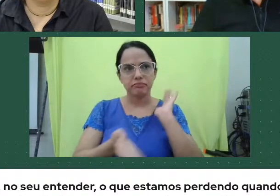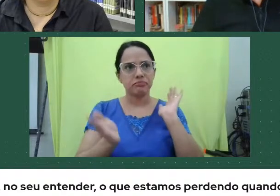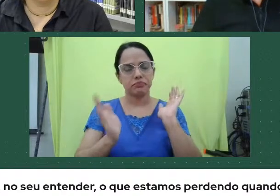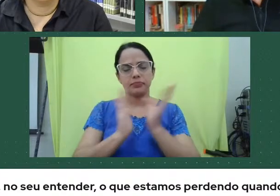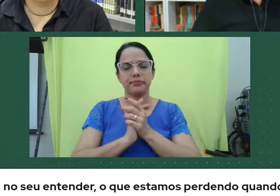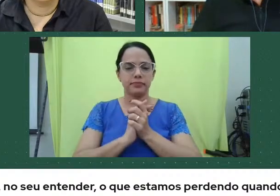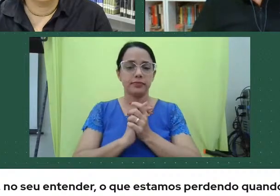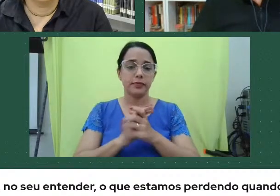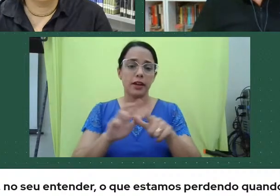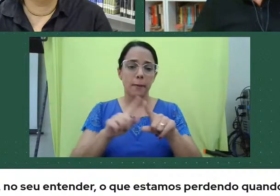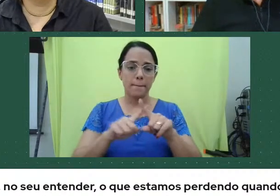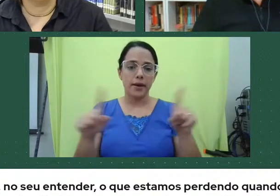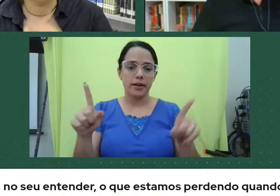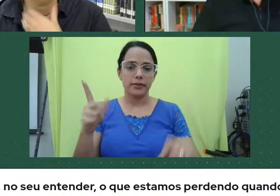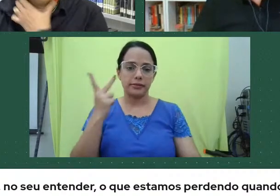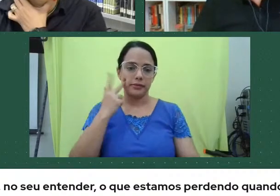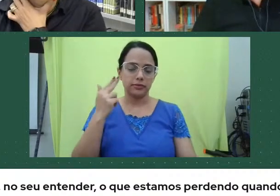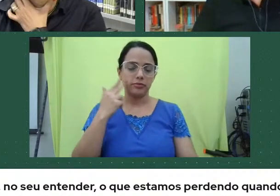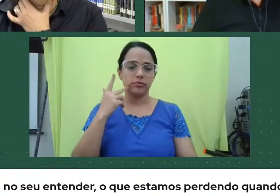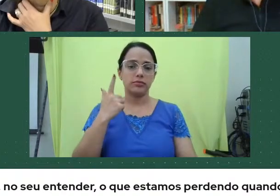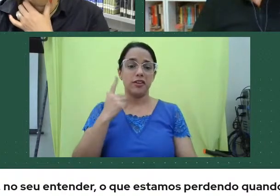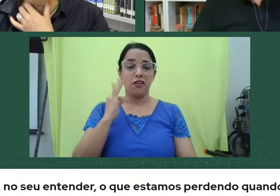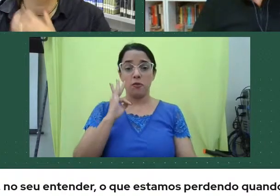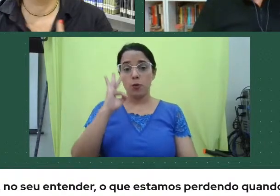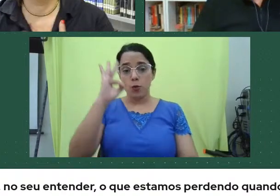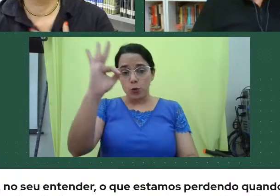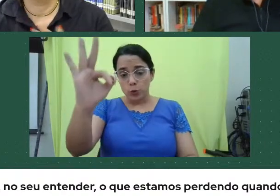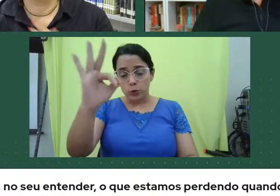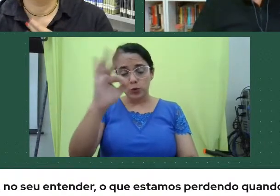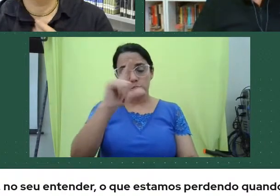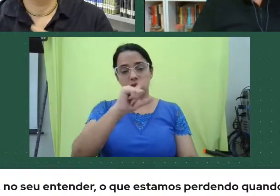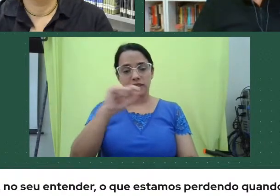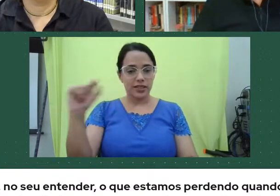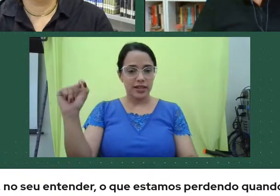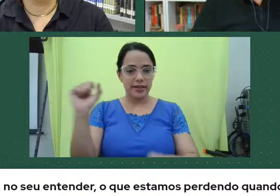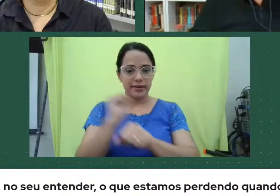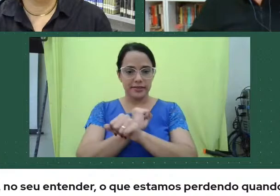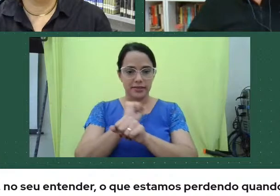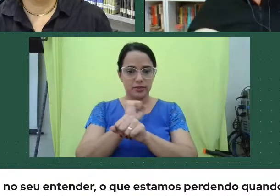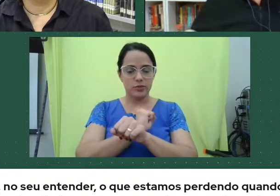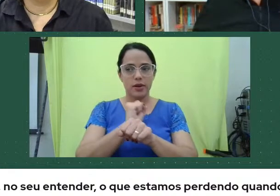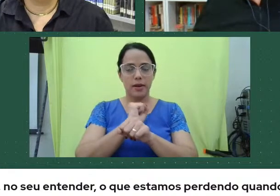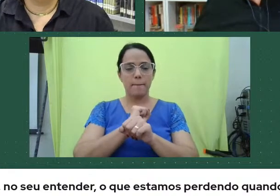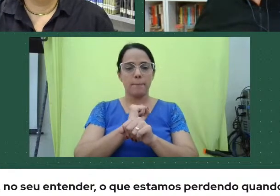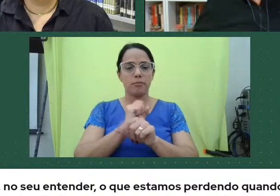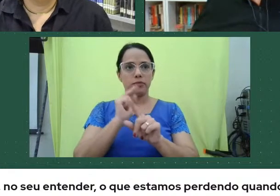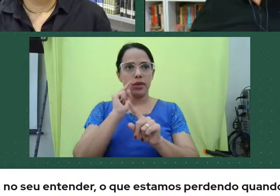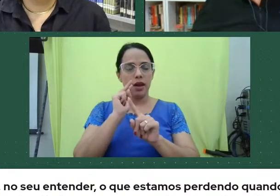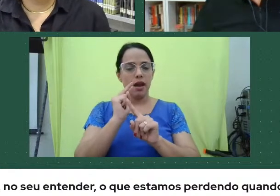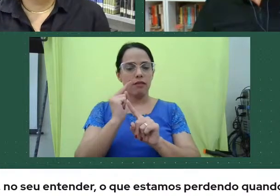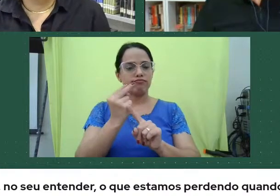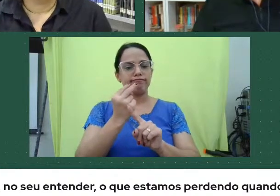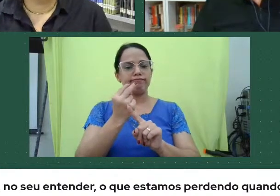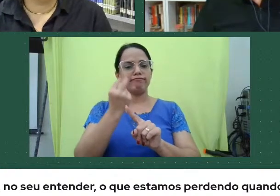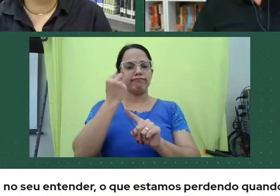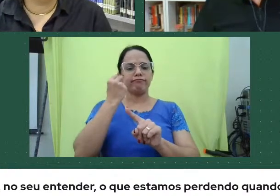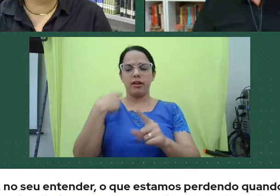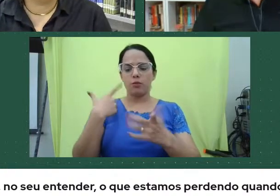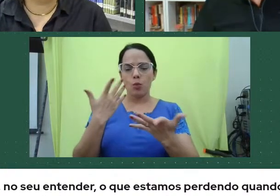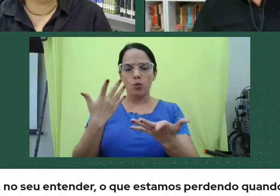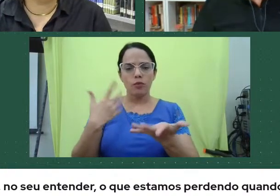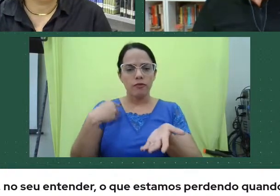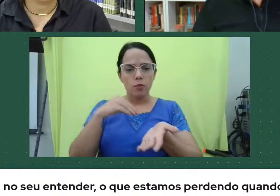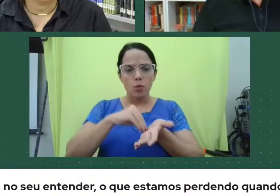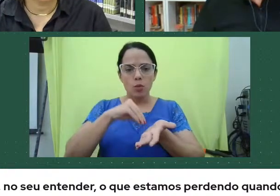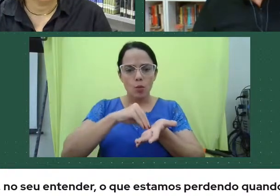algo que daqui a 100 anos, quando a gente olhar para trás, a gente vai ver um grande buraco, né, nos arquivos pessoais, porque